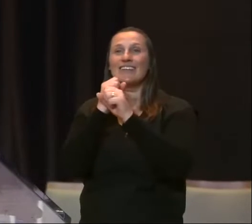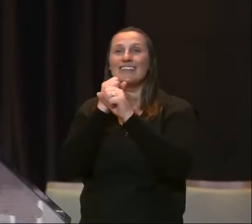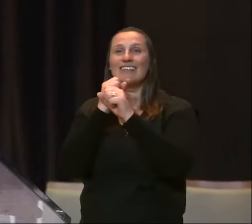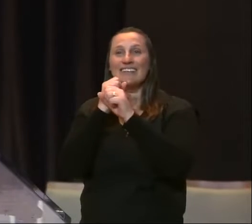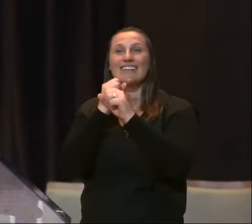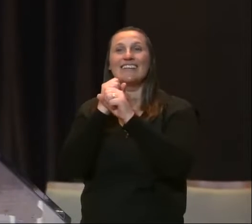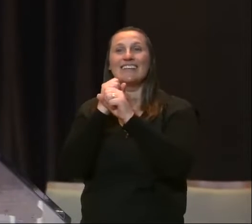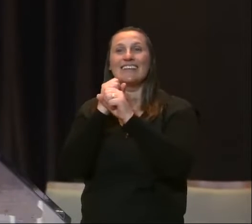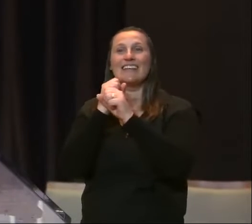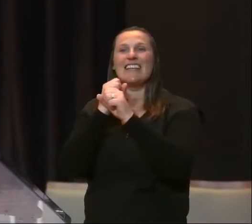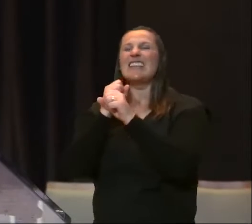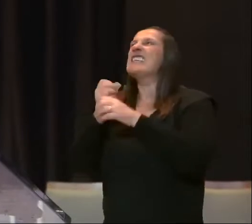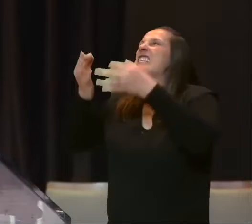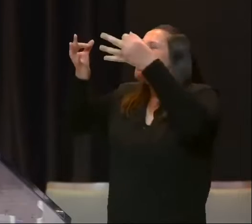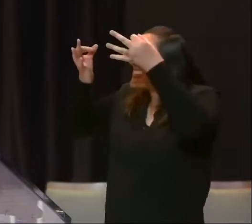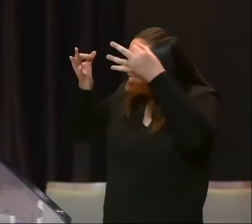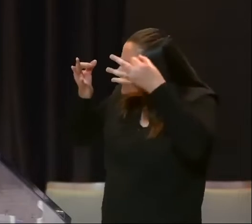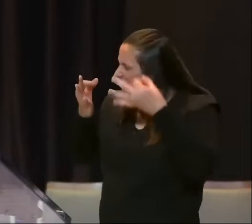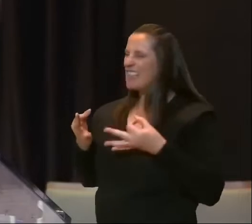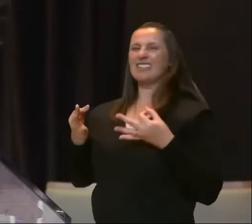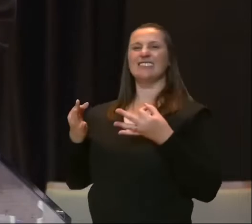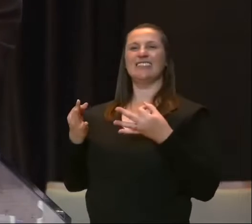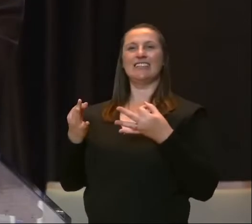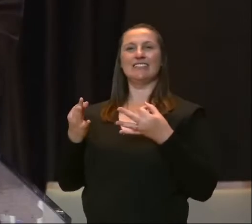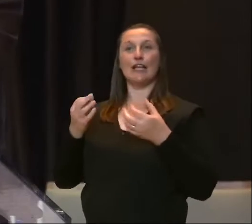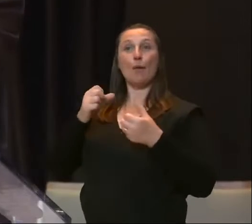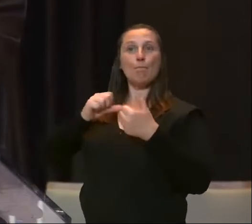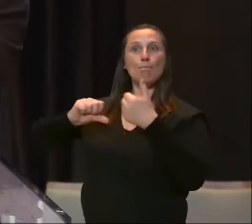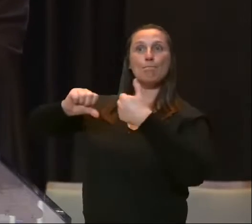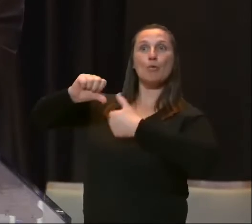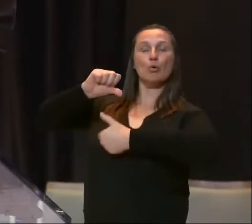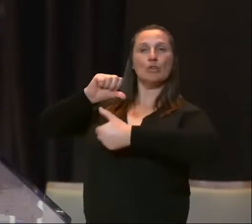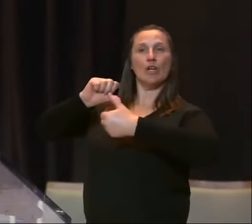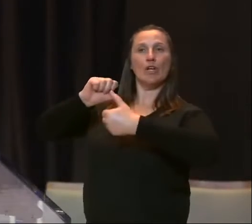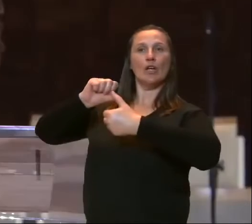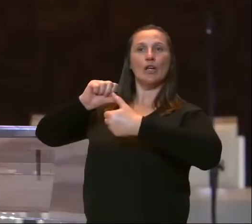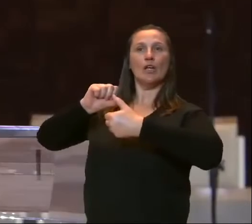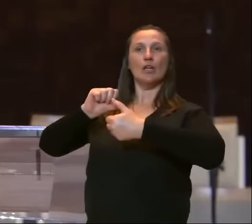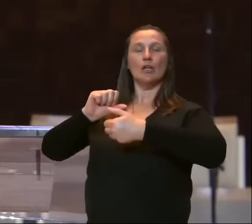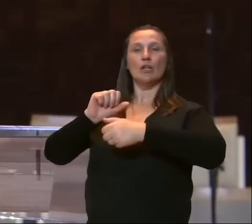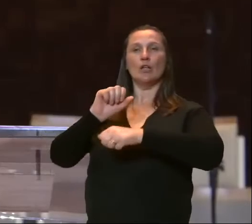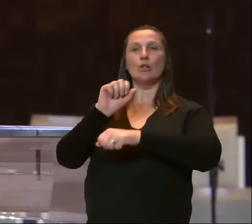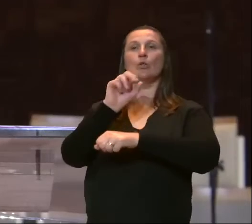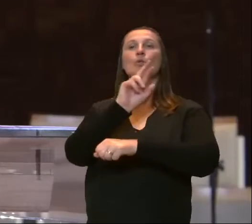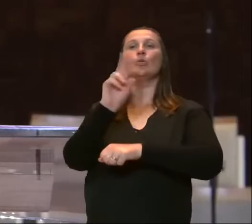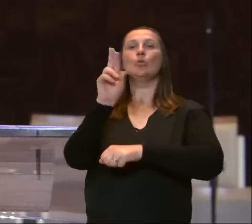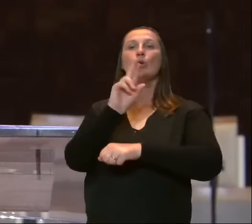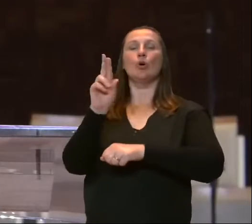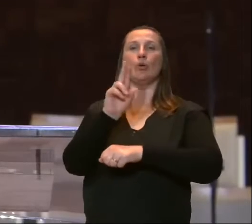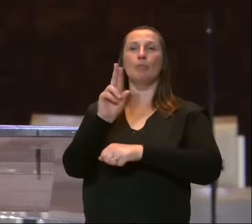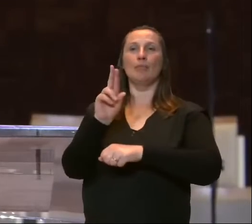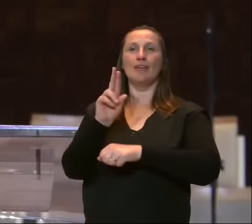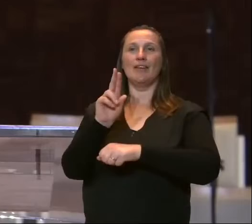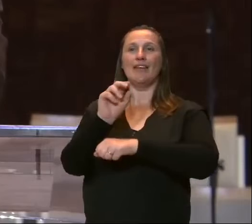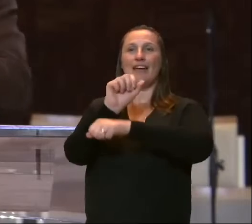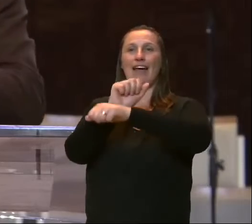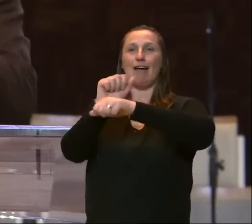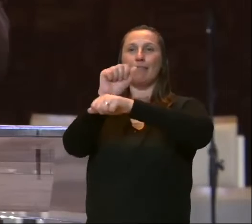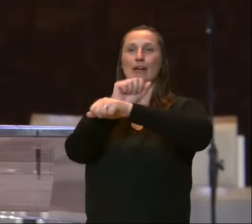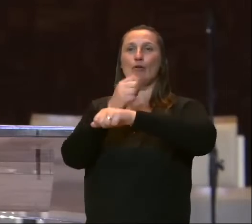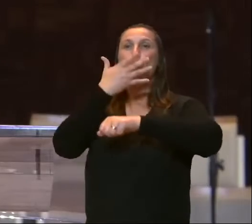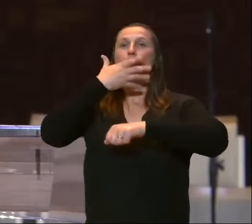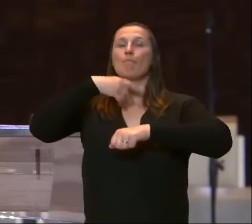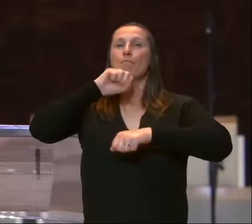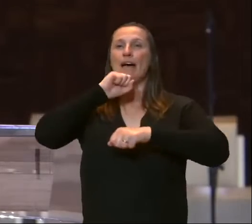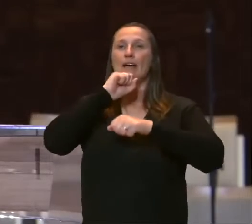convicção tamanha que ele muda o seu nome. Abraão, pai de multidões.